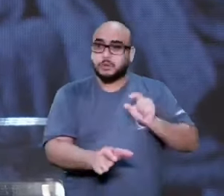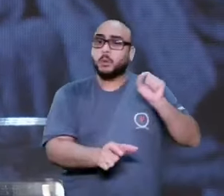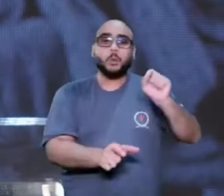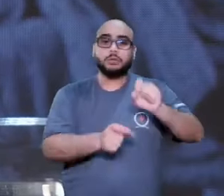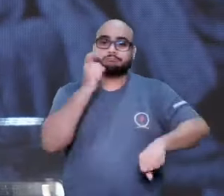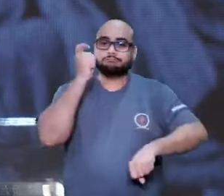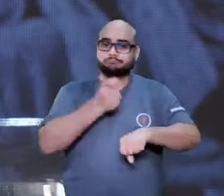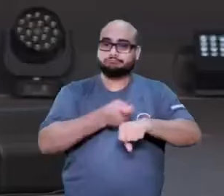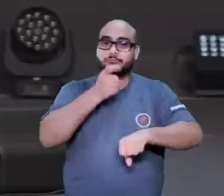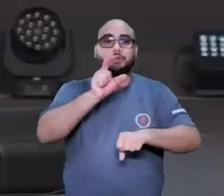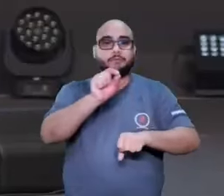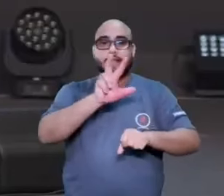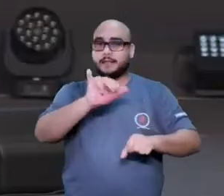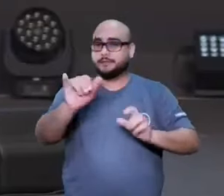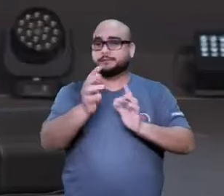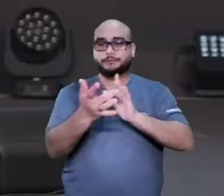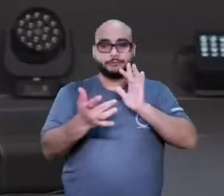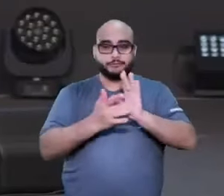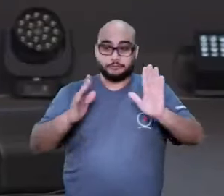irá te